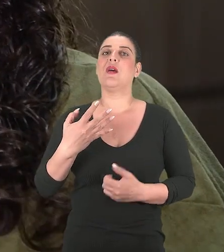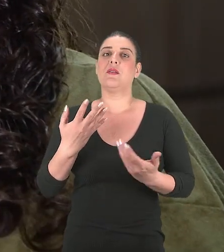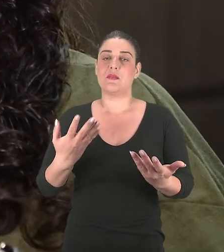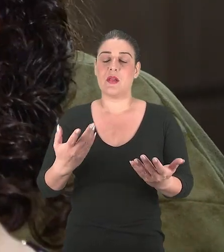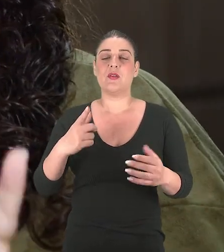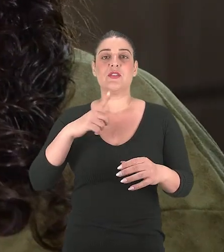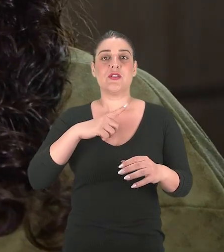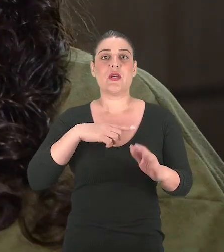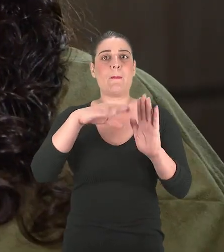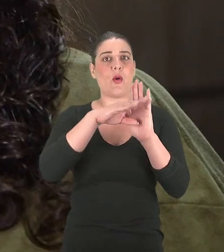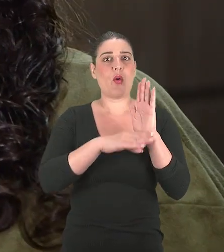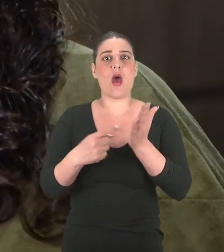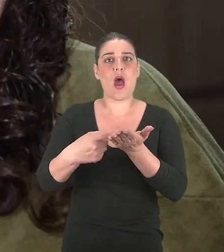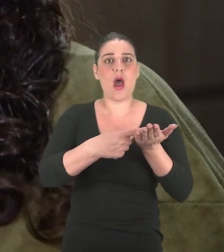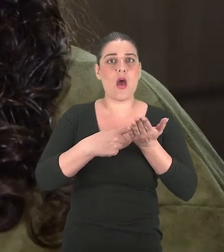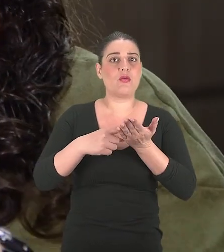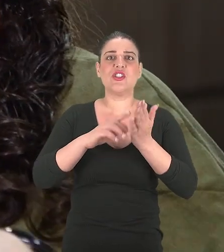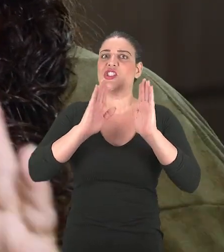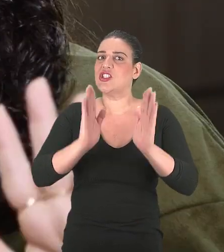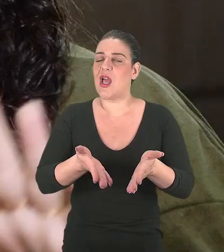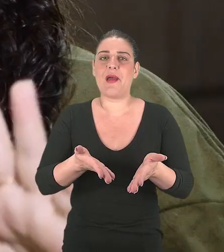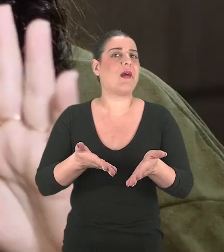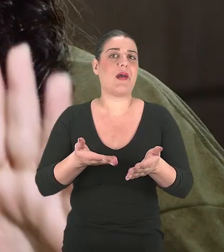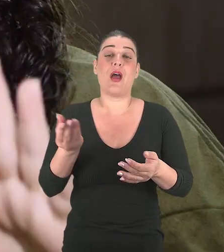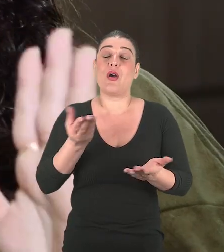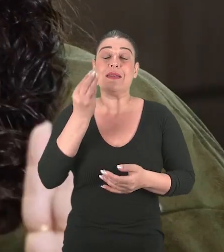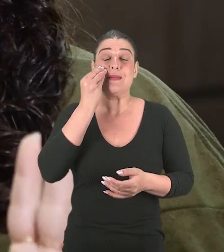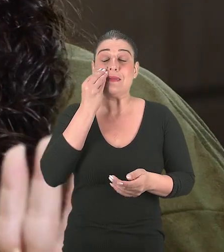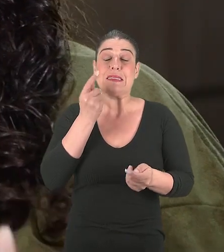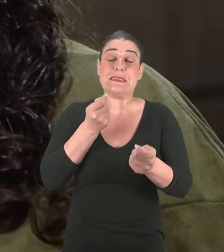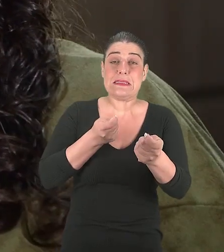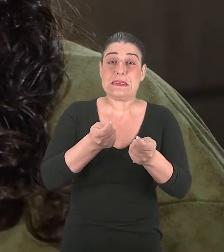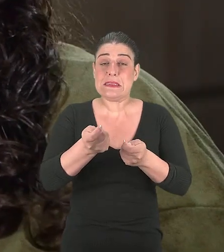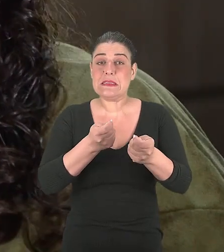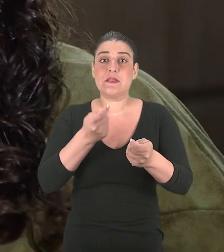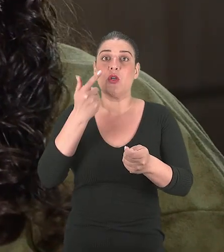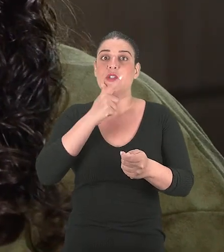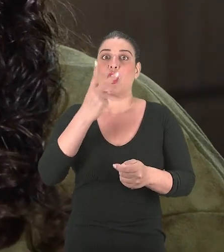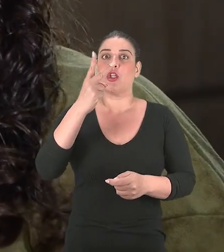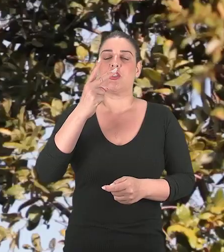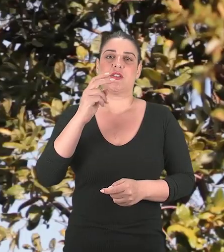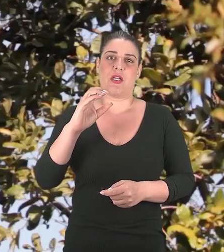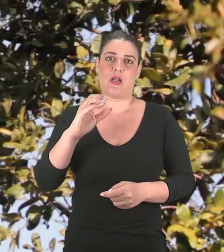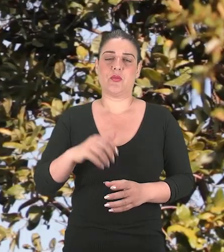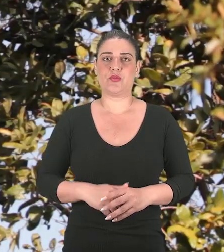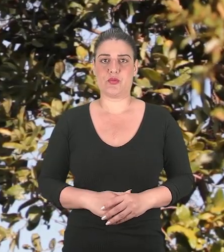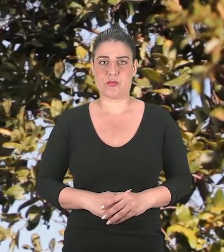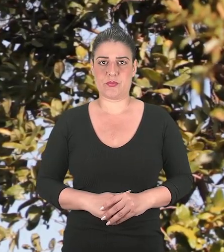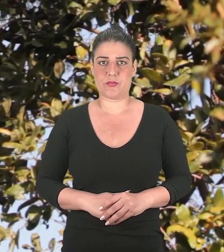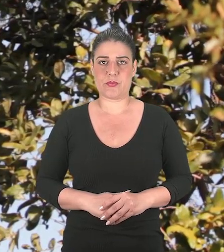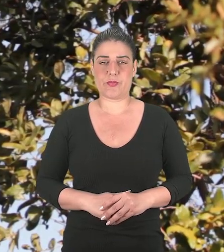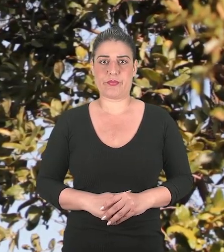os protocolos, os acordos eram para não chegar, já chegou. Agora a gente vai ver se consegue não chegar em 2, né?